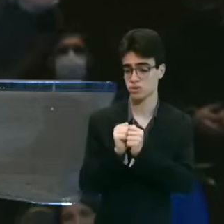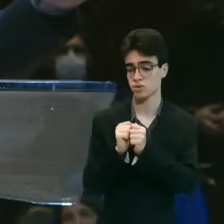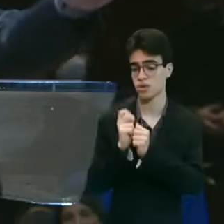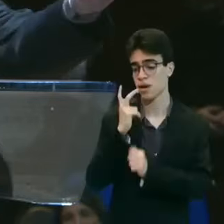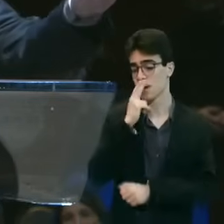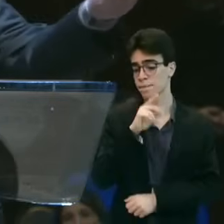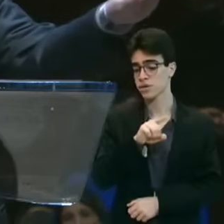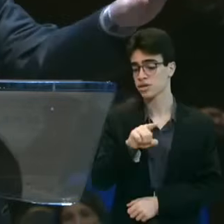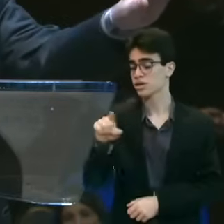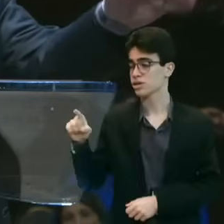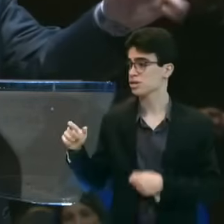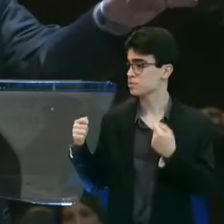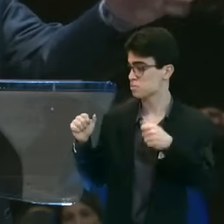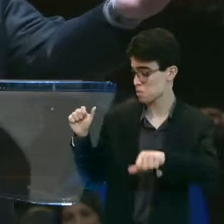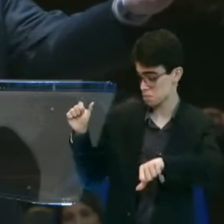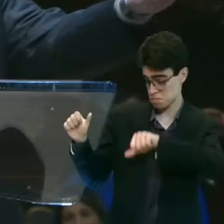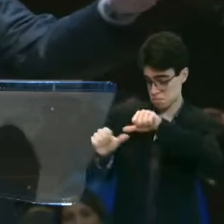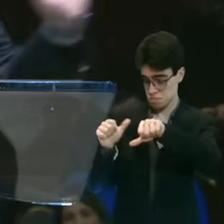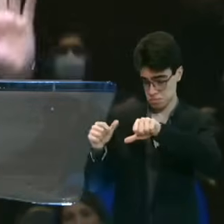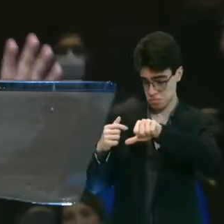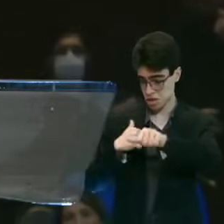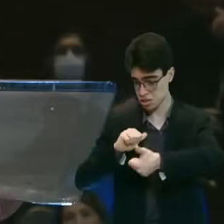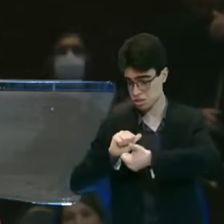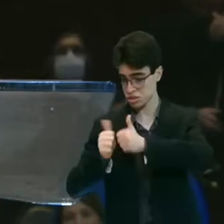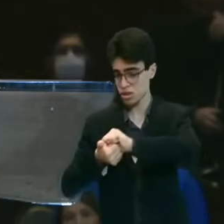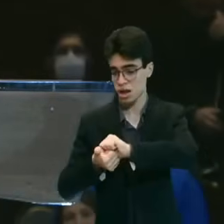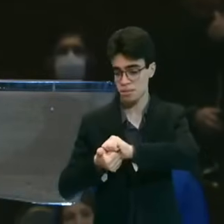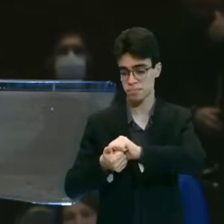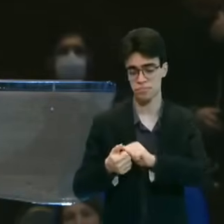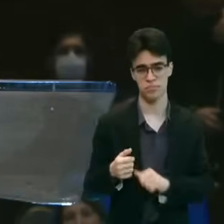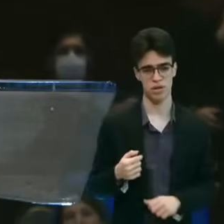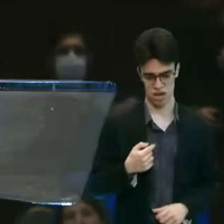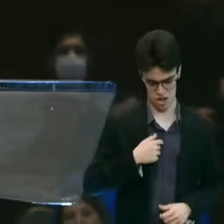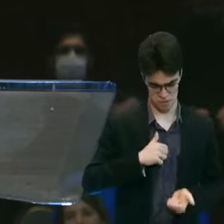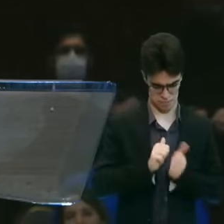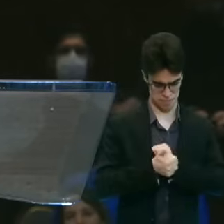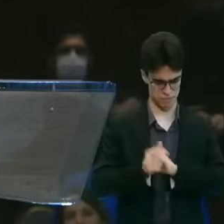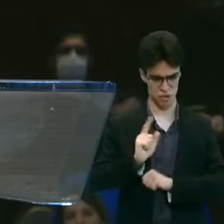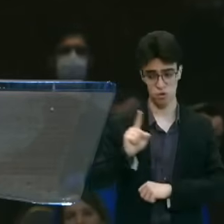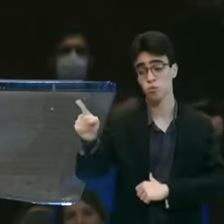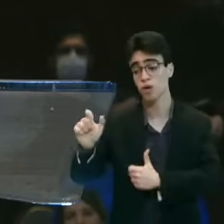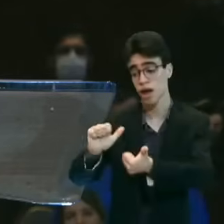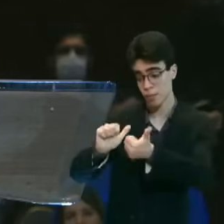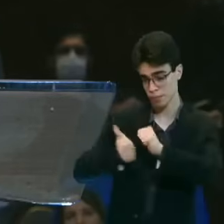se readaptar a mim. O problema é de você, não é só eu. Não tem nada a ver com isso.